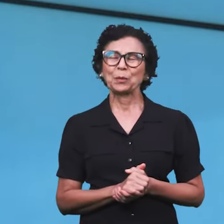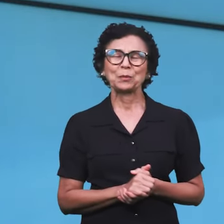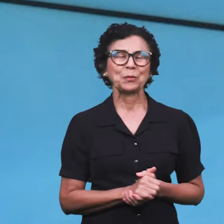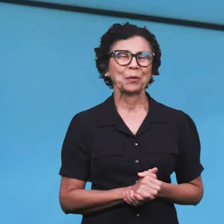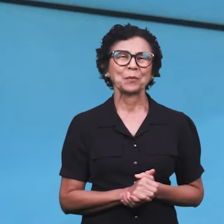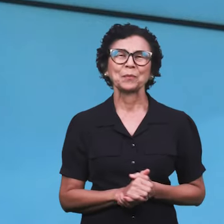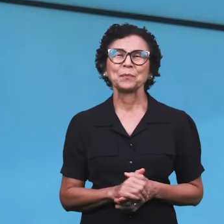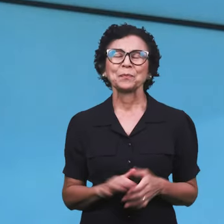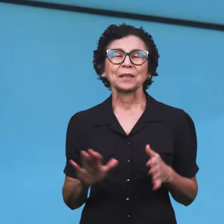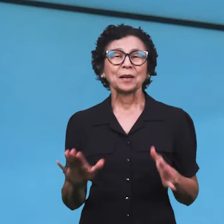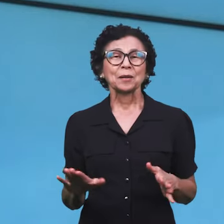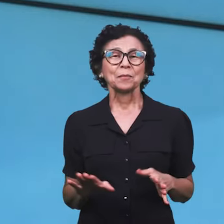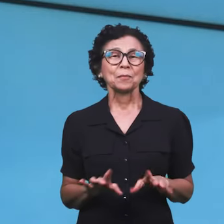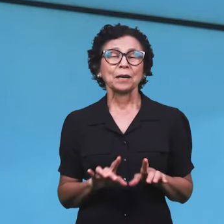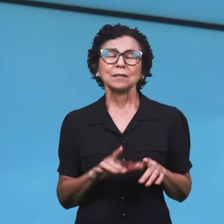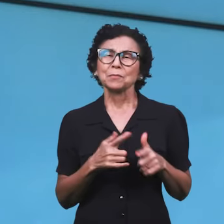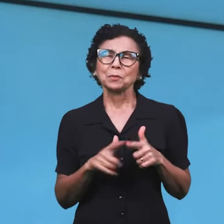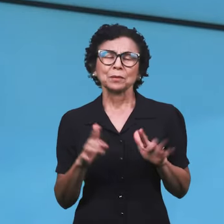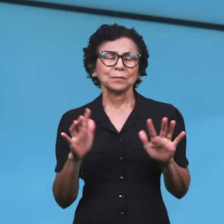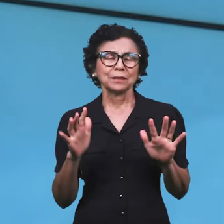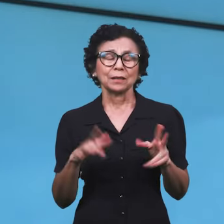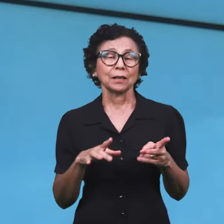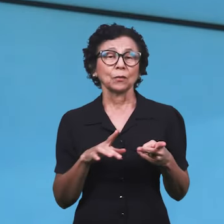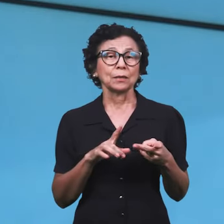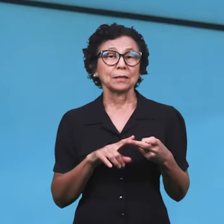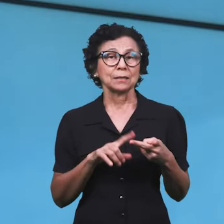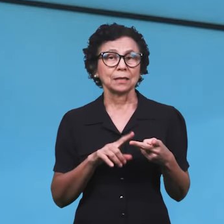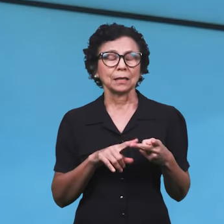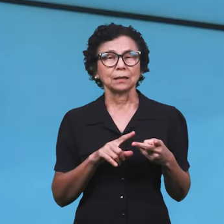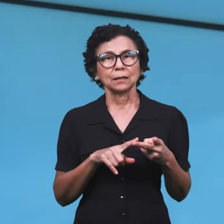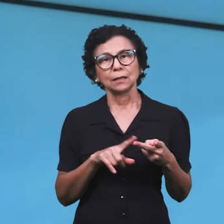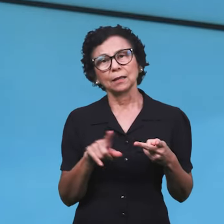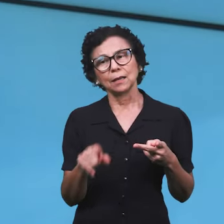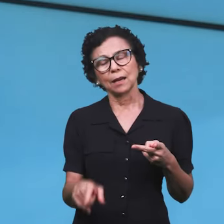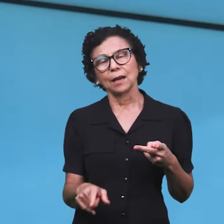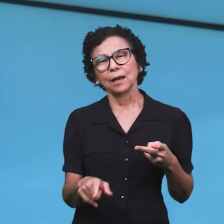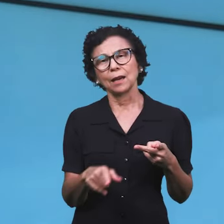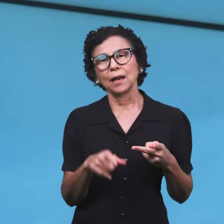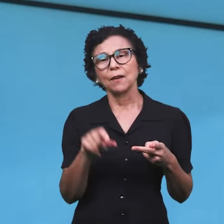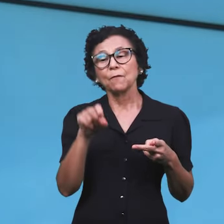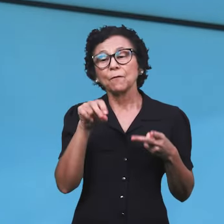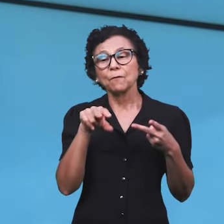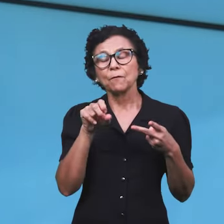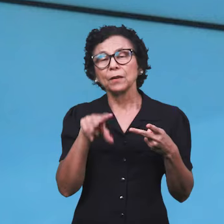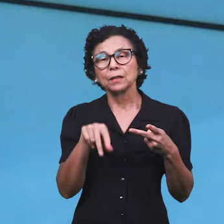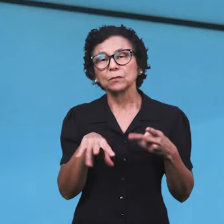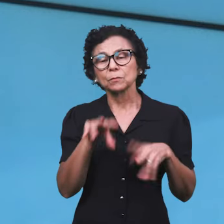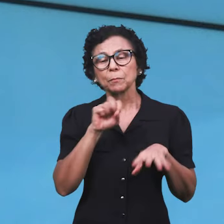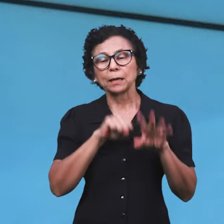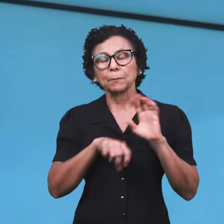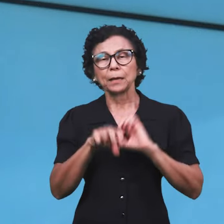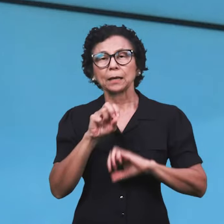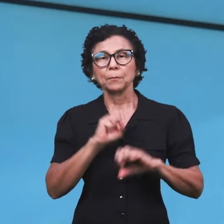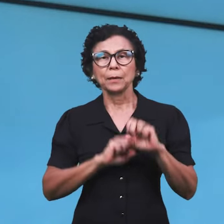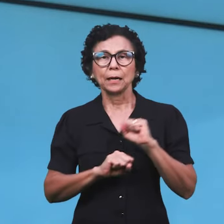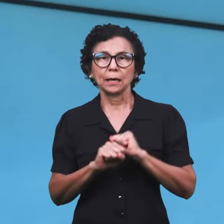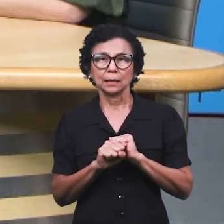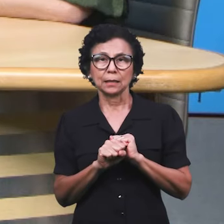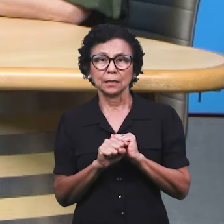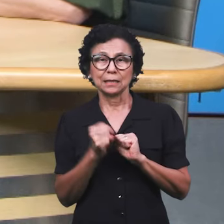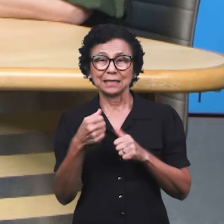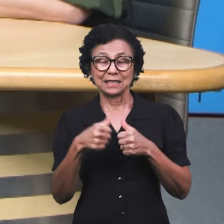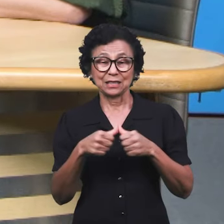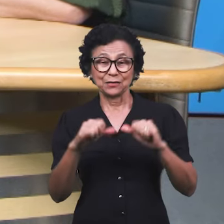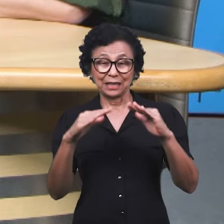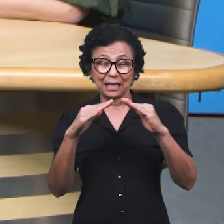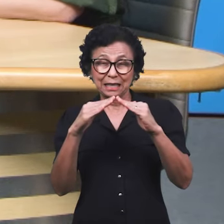a aglomeração, as pessoas ficam mais confinadas em ambientes fechados e aí ocorre maior circulação de vírus. Entendi. Então, não